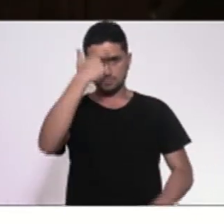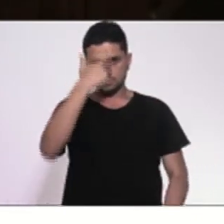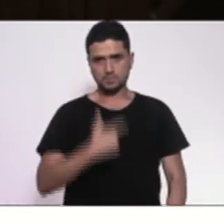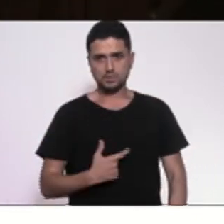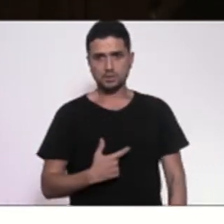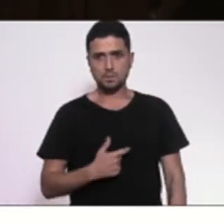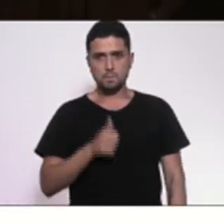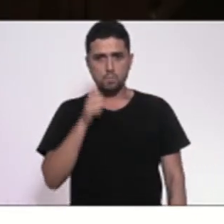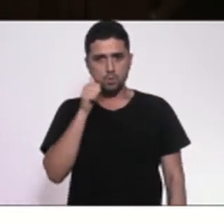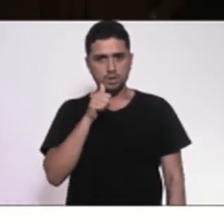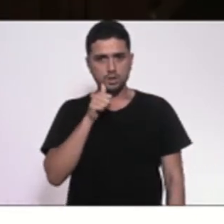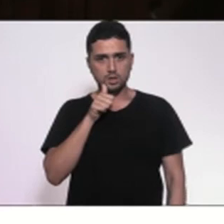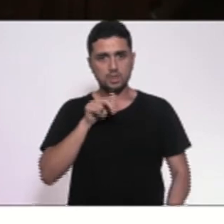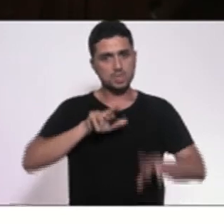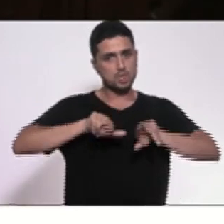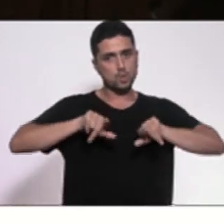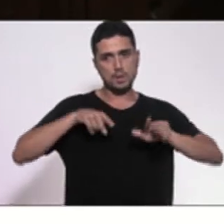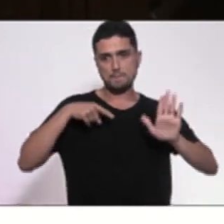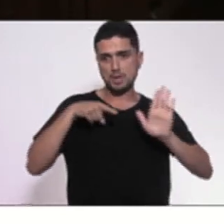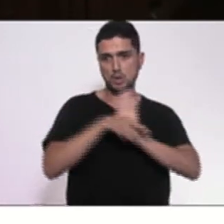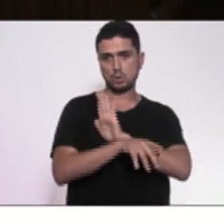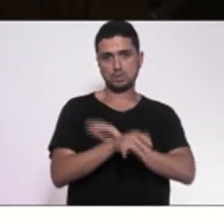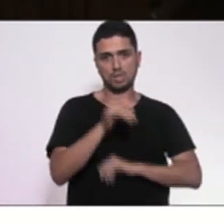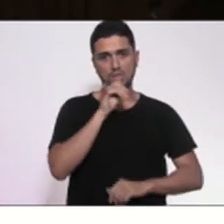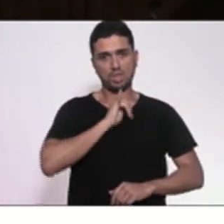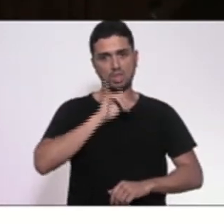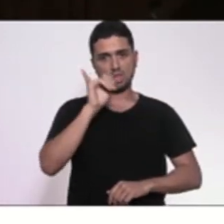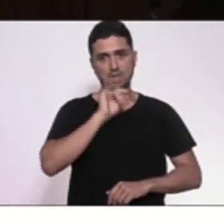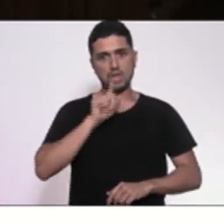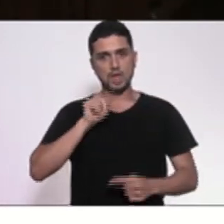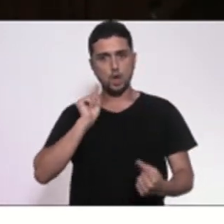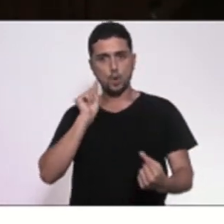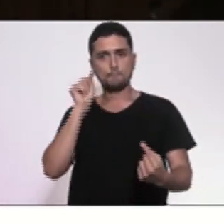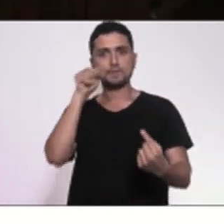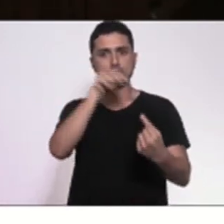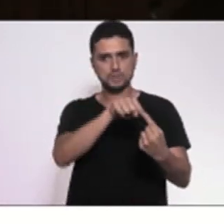A pergunta não é retórica, ela é objetiva e